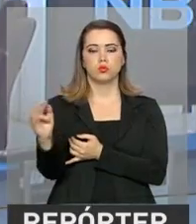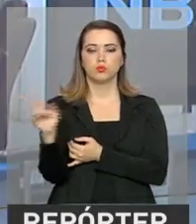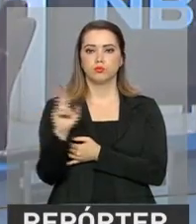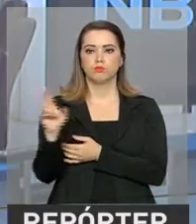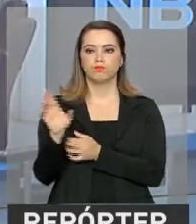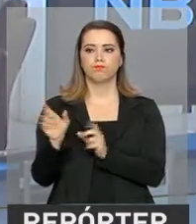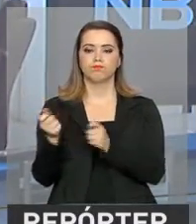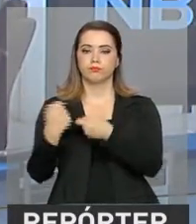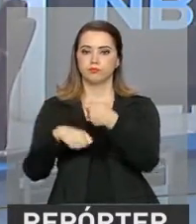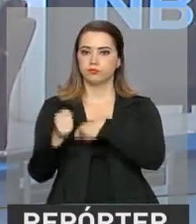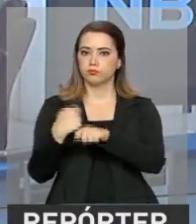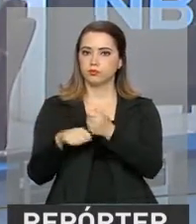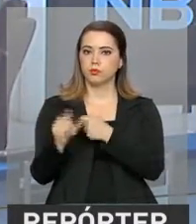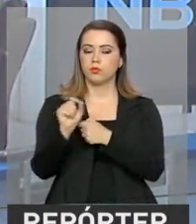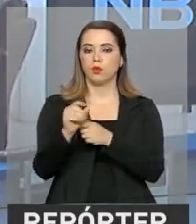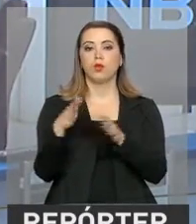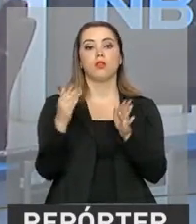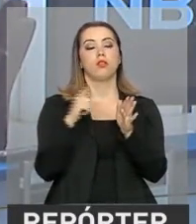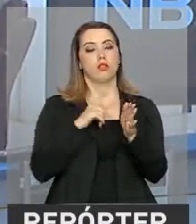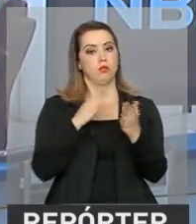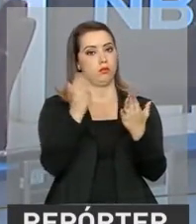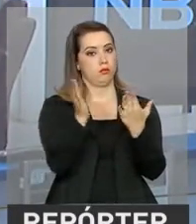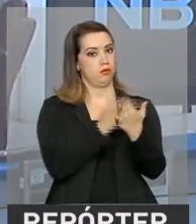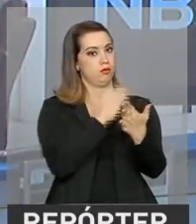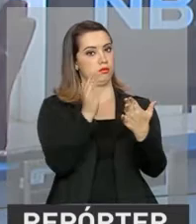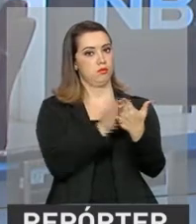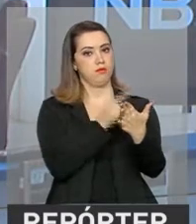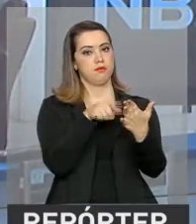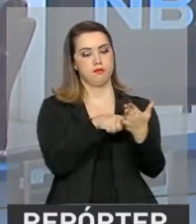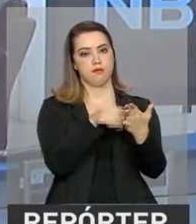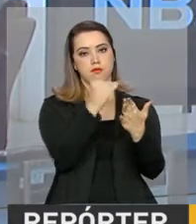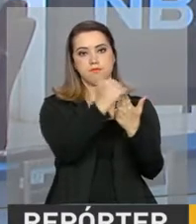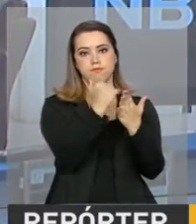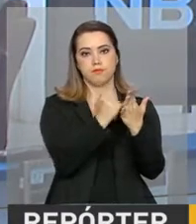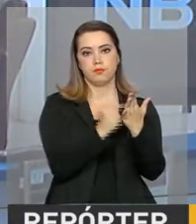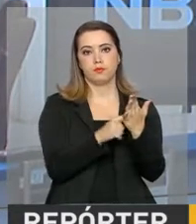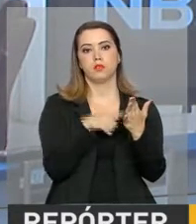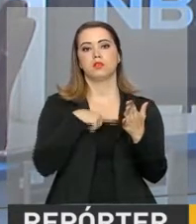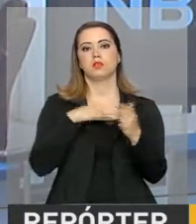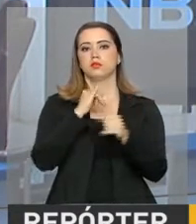calendário com todas as datas e está na página da previdência em